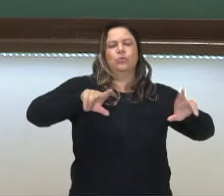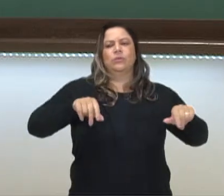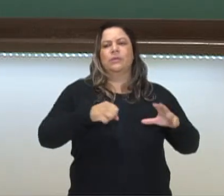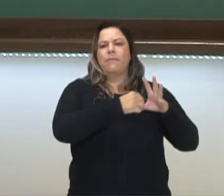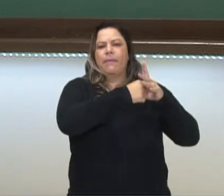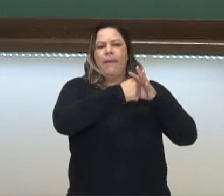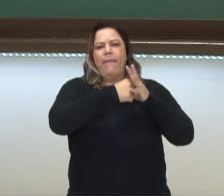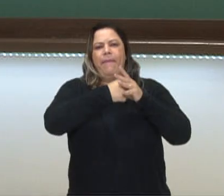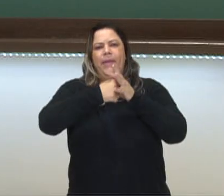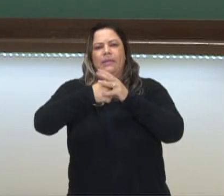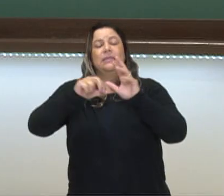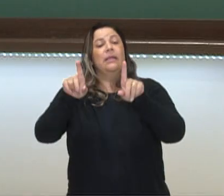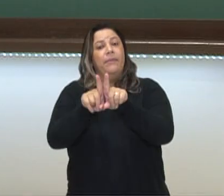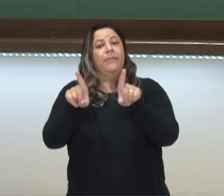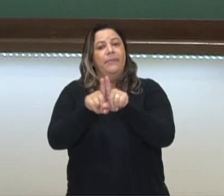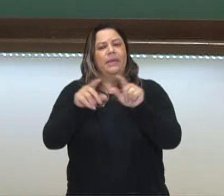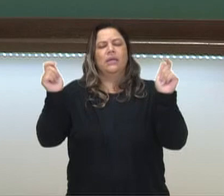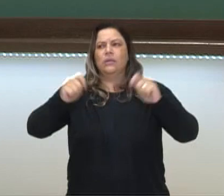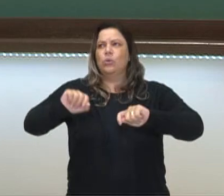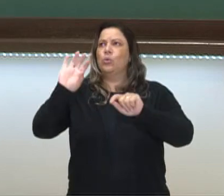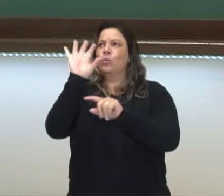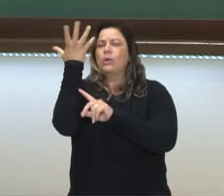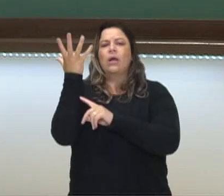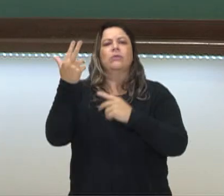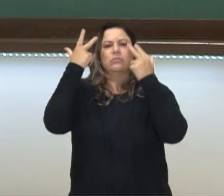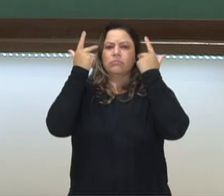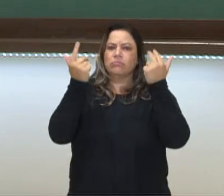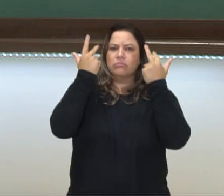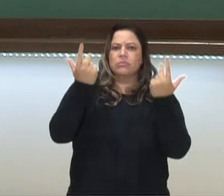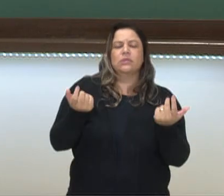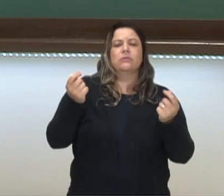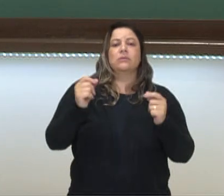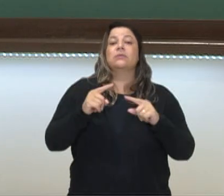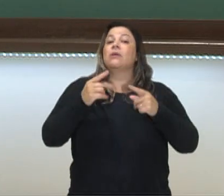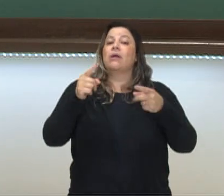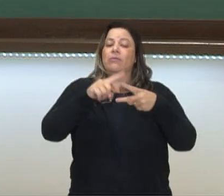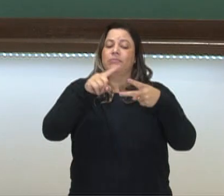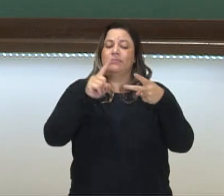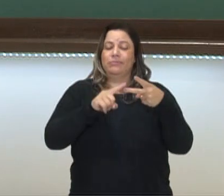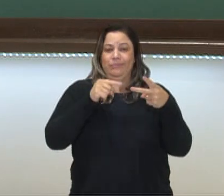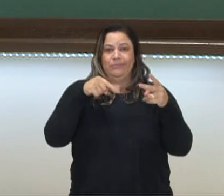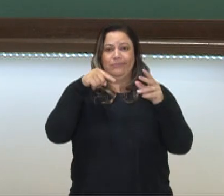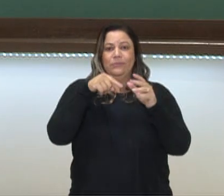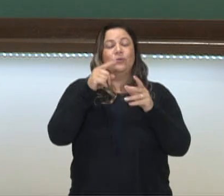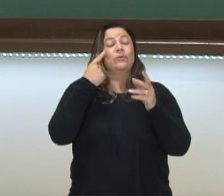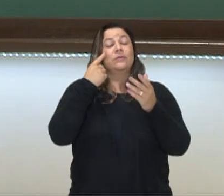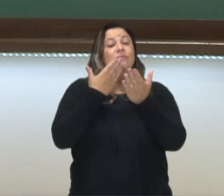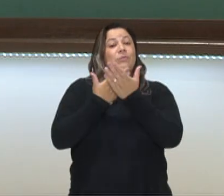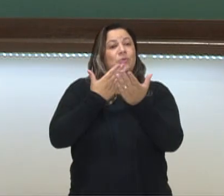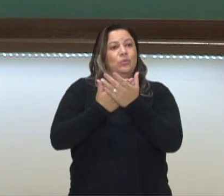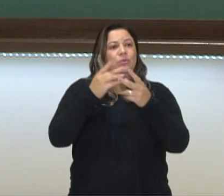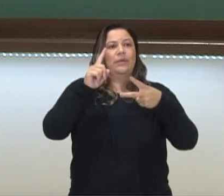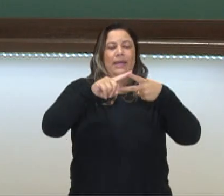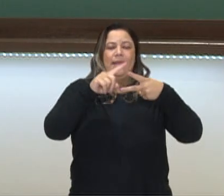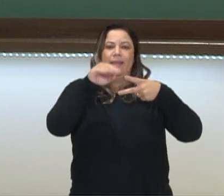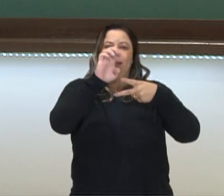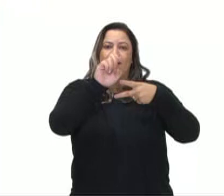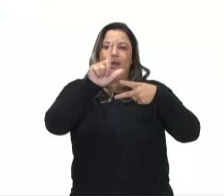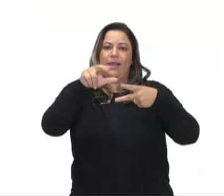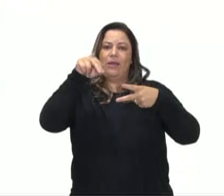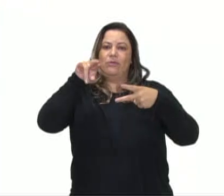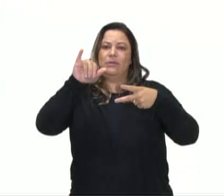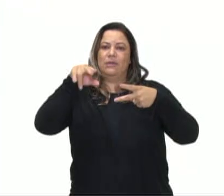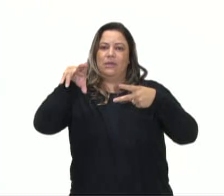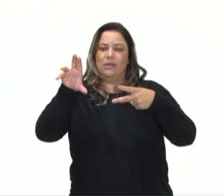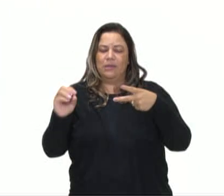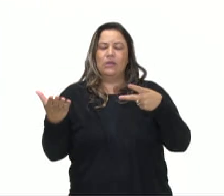Agora que a gente já falou dessas causas naturais, nós vamos nos aprofundar em 2 delas. A primeira é o El Niño. Acompanhe aqui na tela que